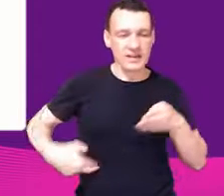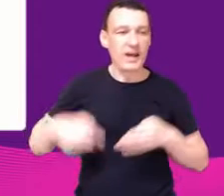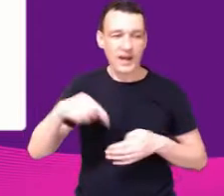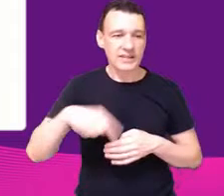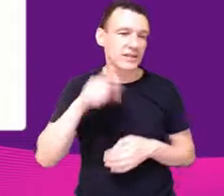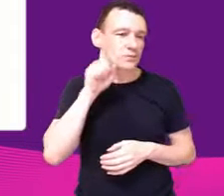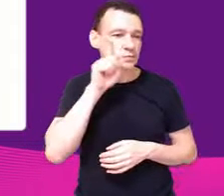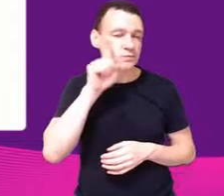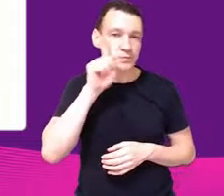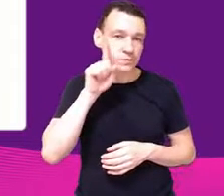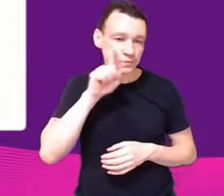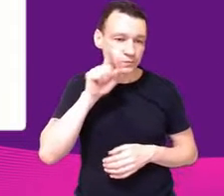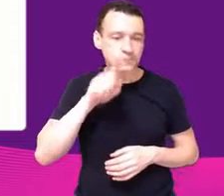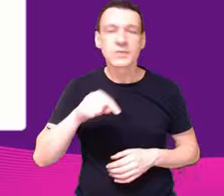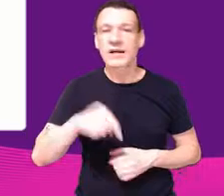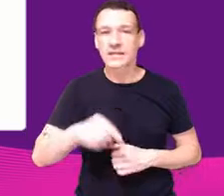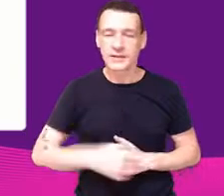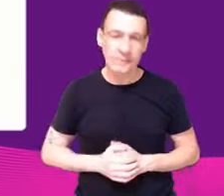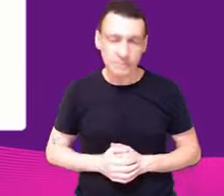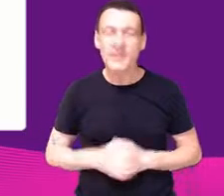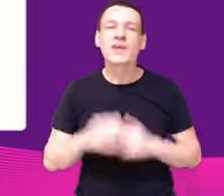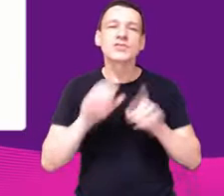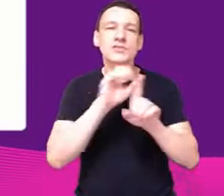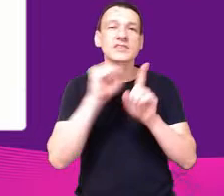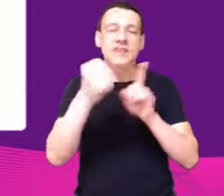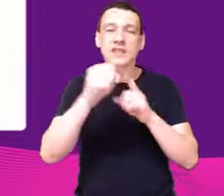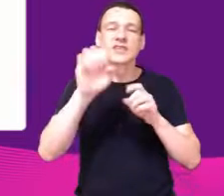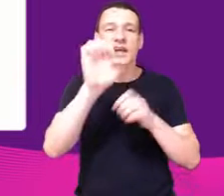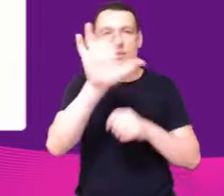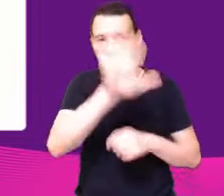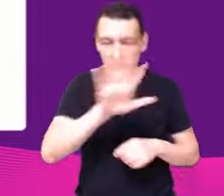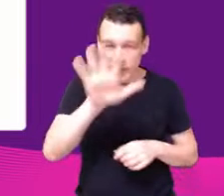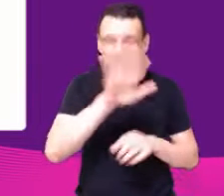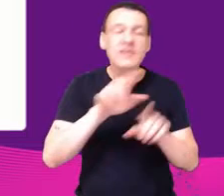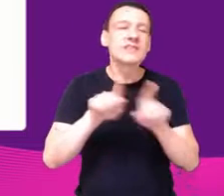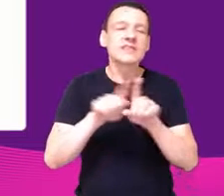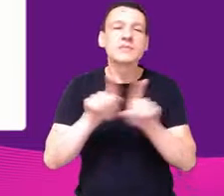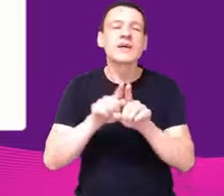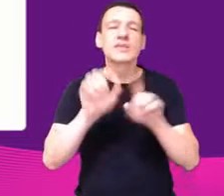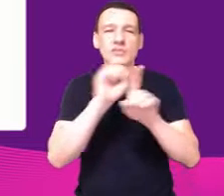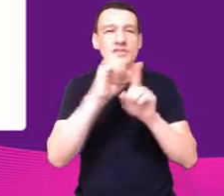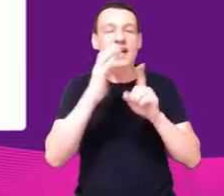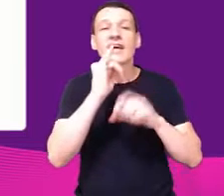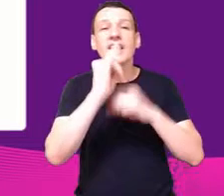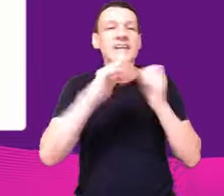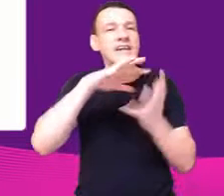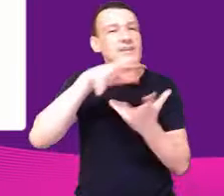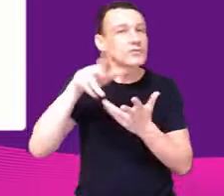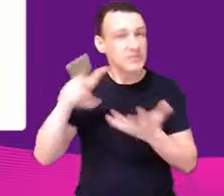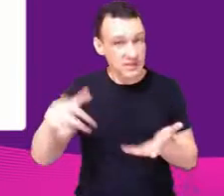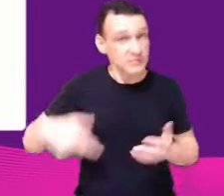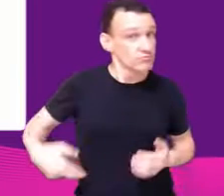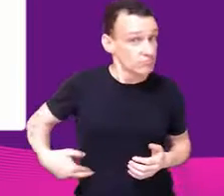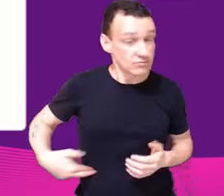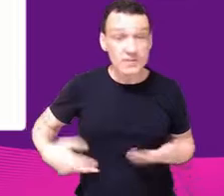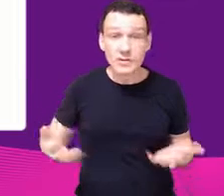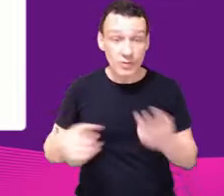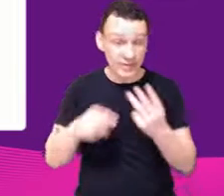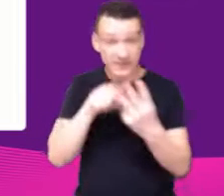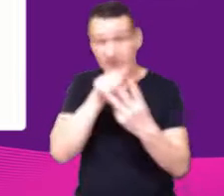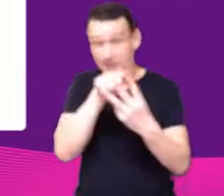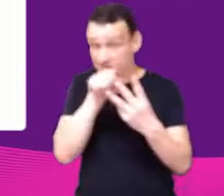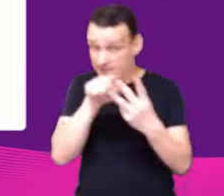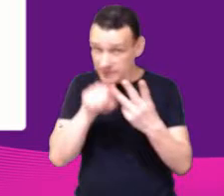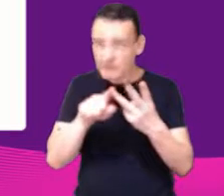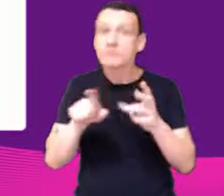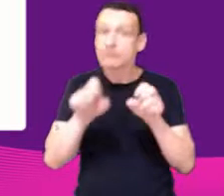Europeia de Nefrologia e a Sociedade Internacional de Nefrologia. Essas 3 sociedades têm trabalhado muito